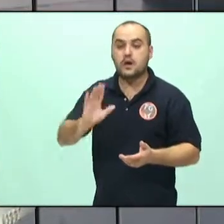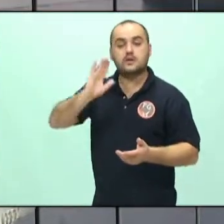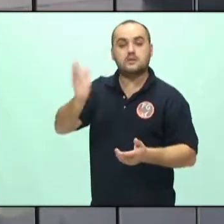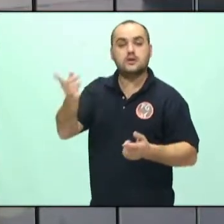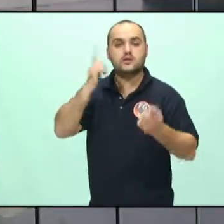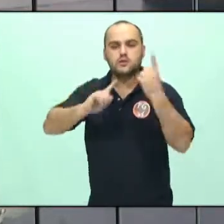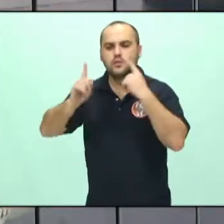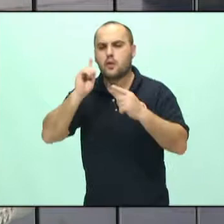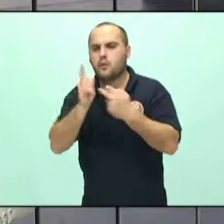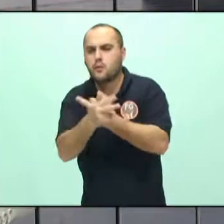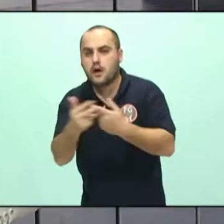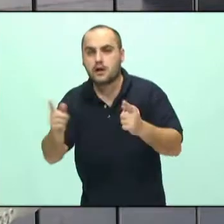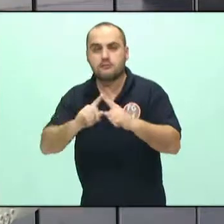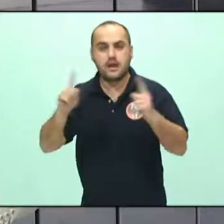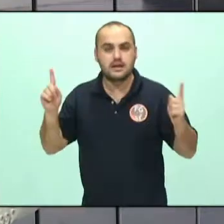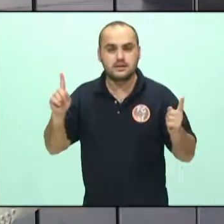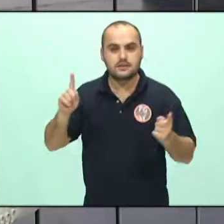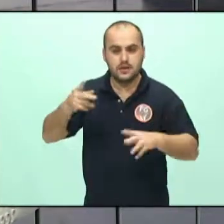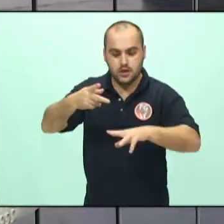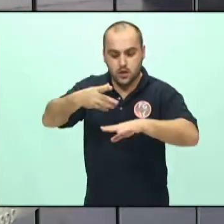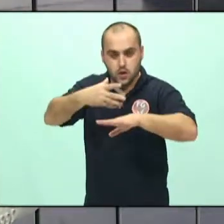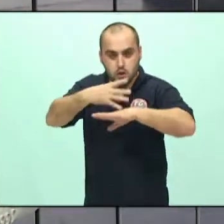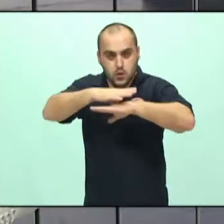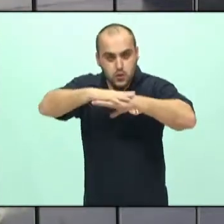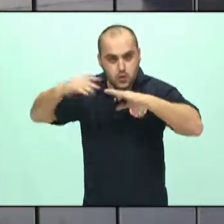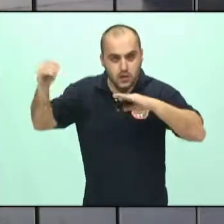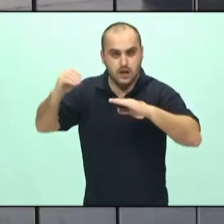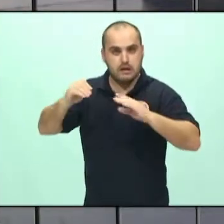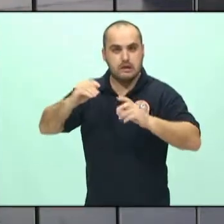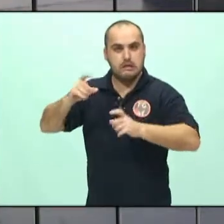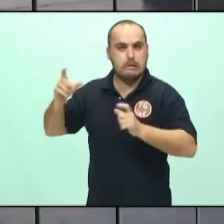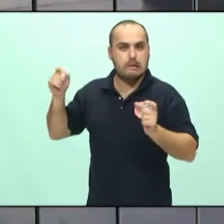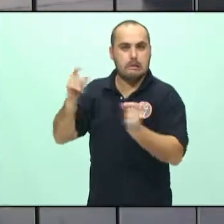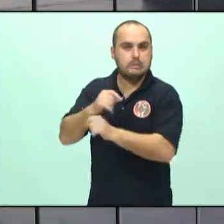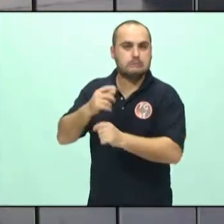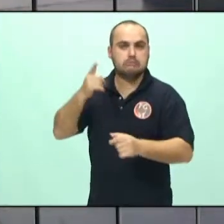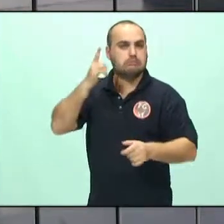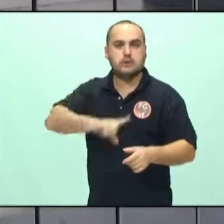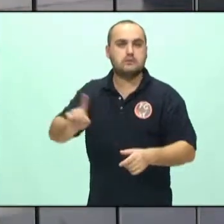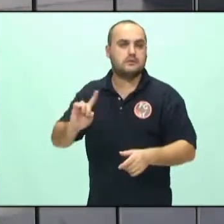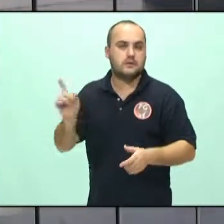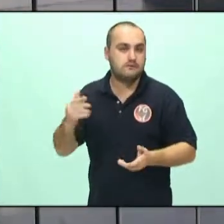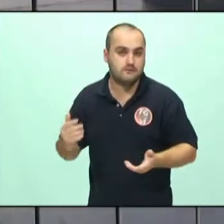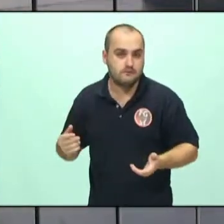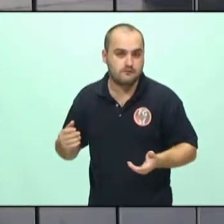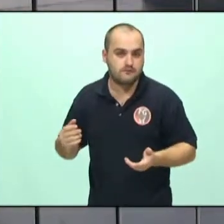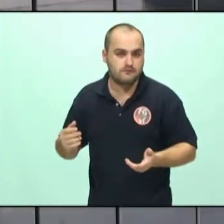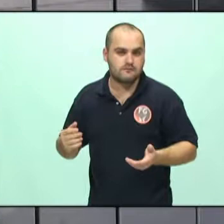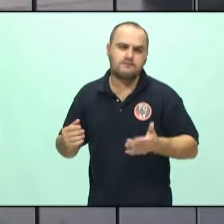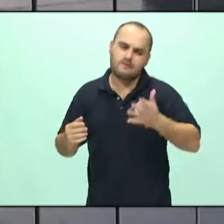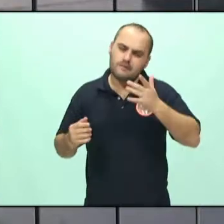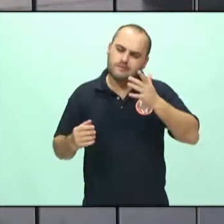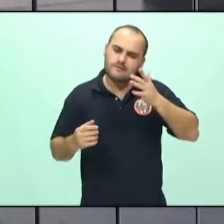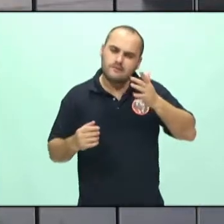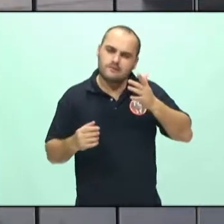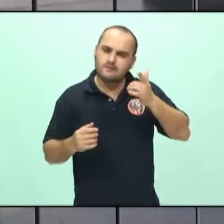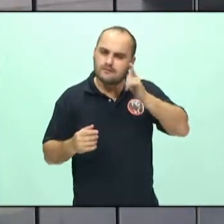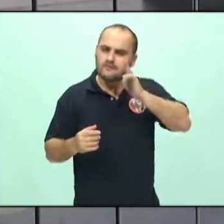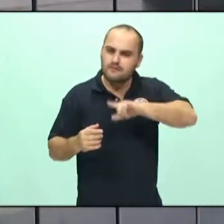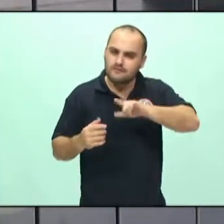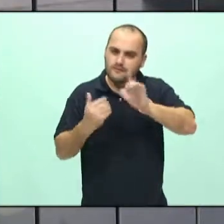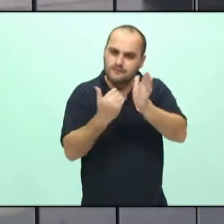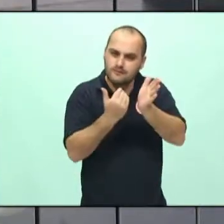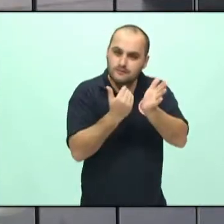diversas coisas, mas a danada da cura do câncer não sai. A gente consegue aí no começo, né, quimicamente, o pessoal no começo consegue dar